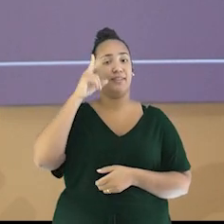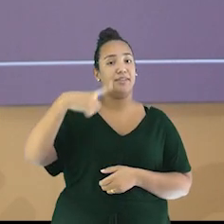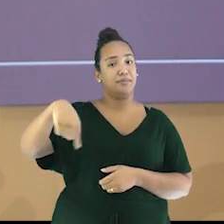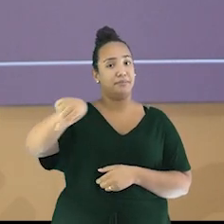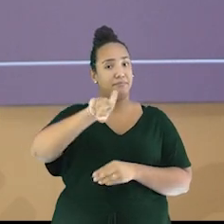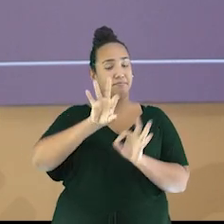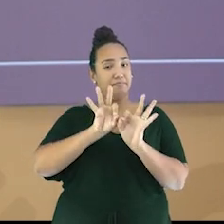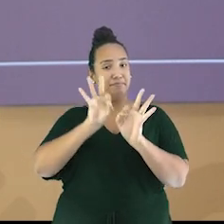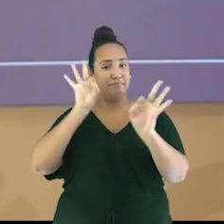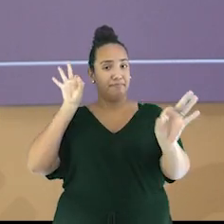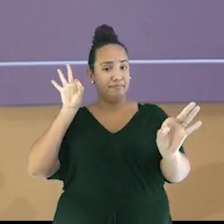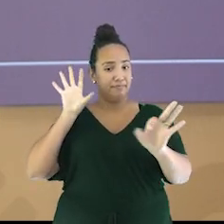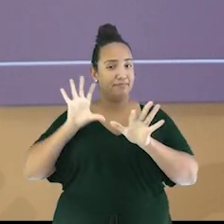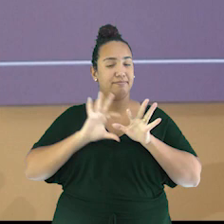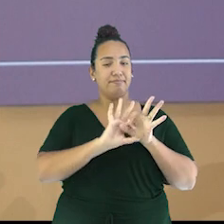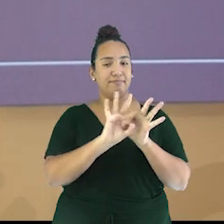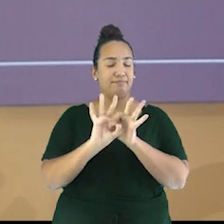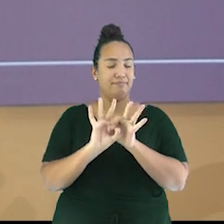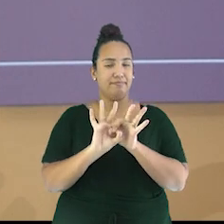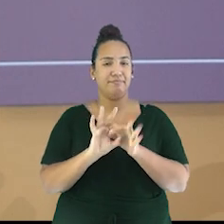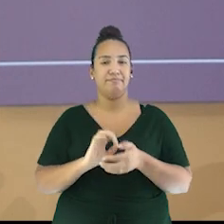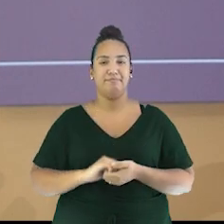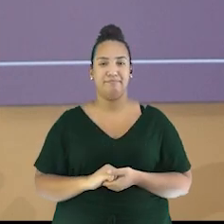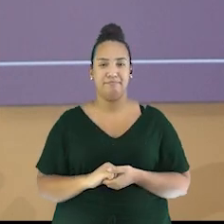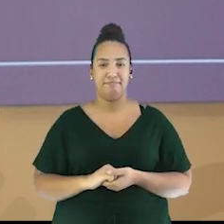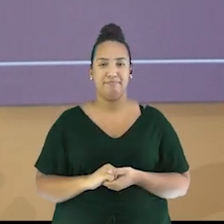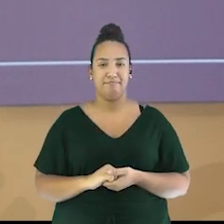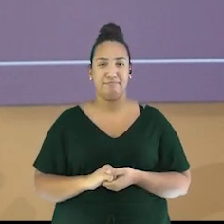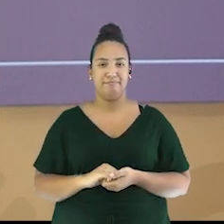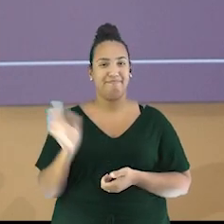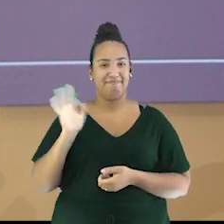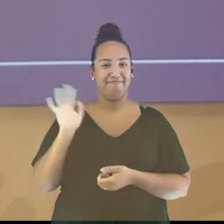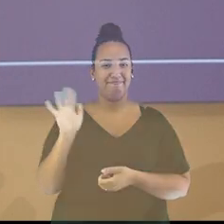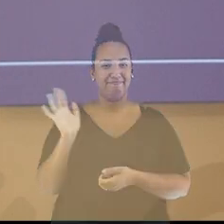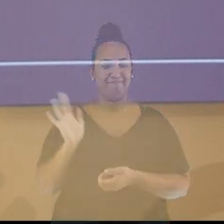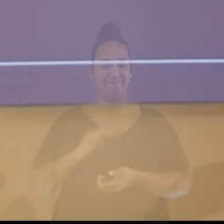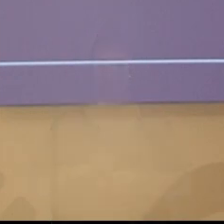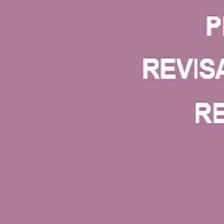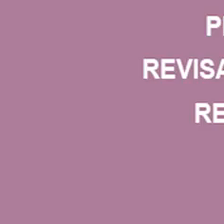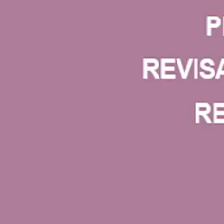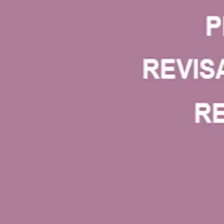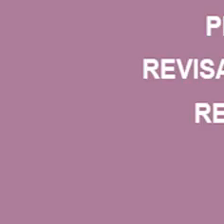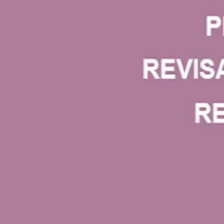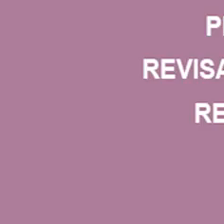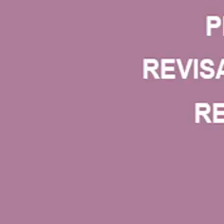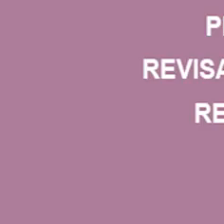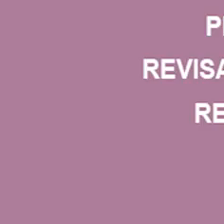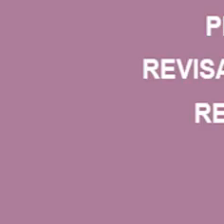esqueçam, mesmo distantes, estamos juntos. Até a próxima!